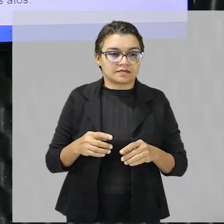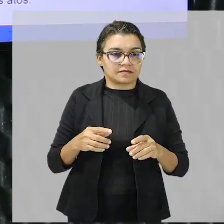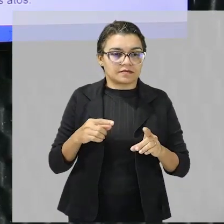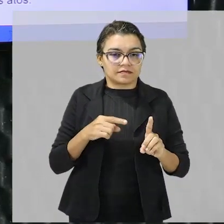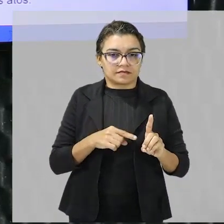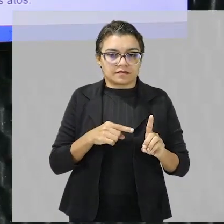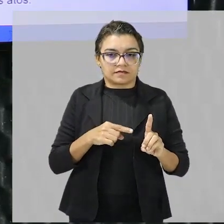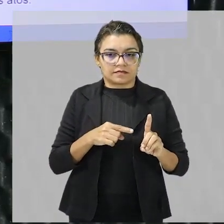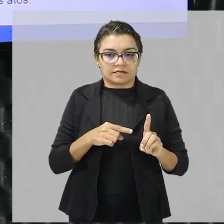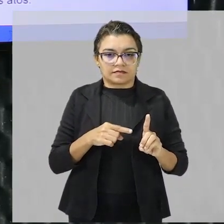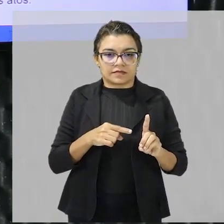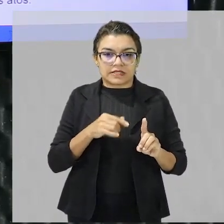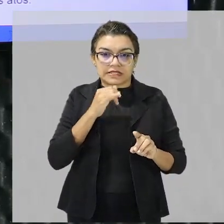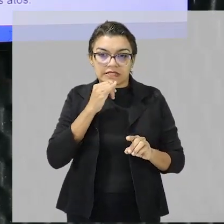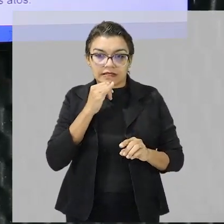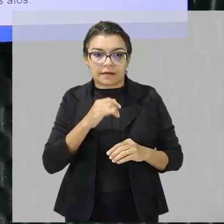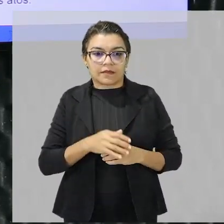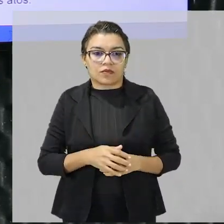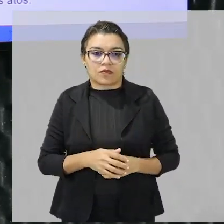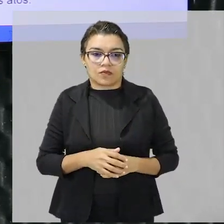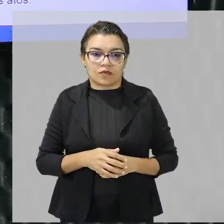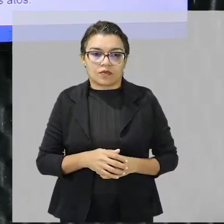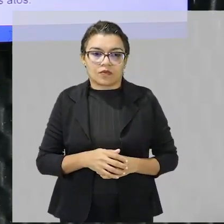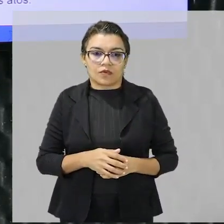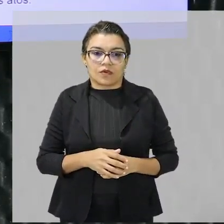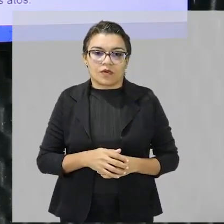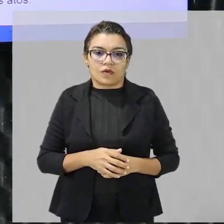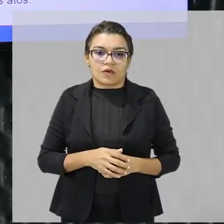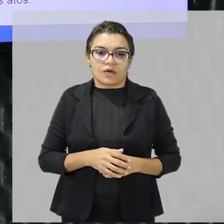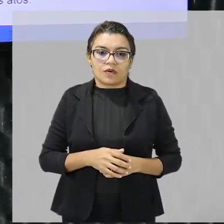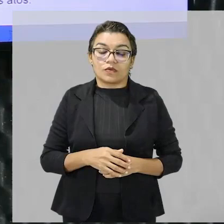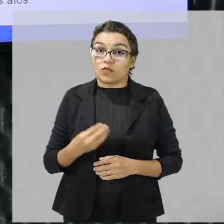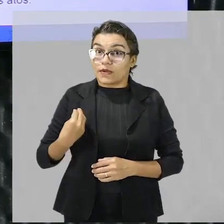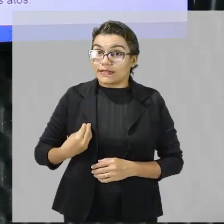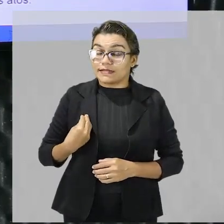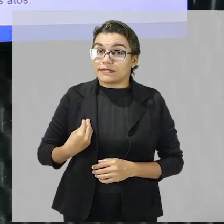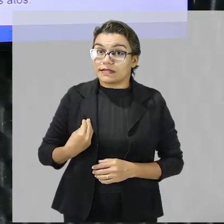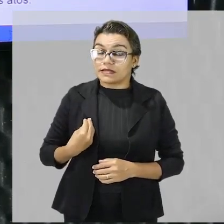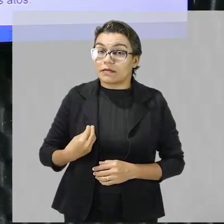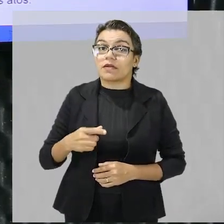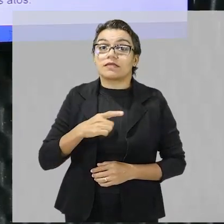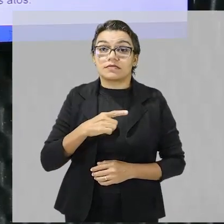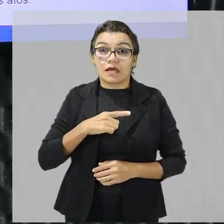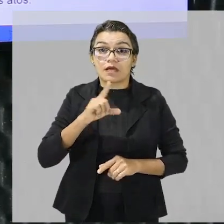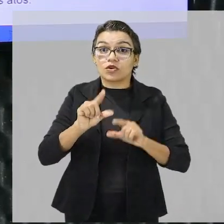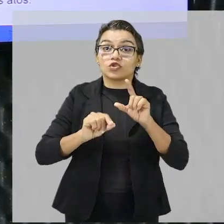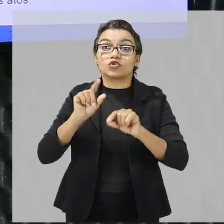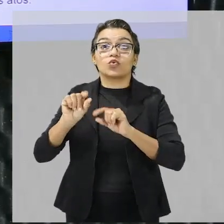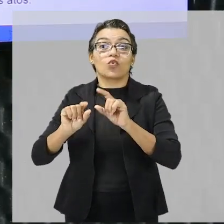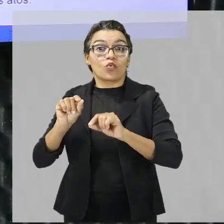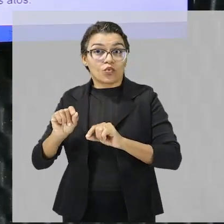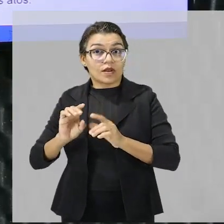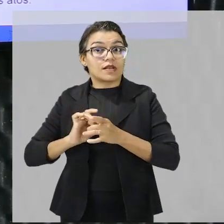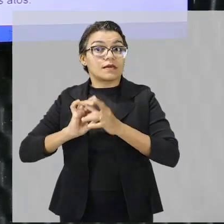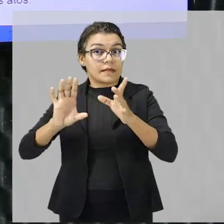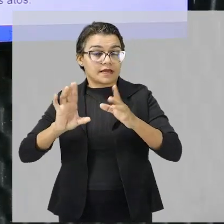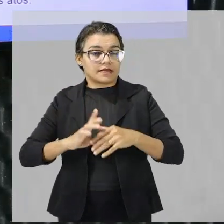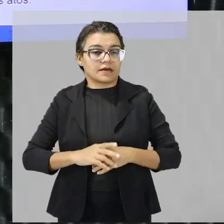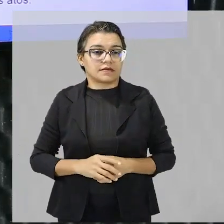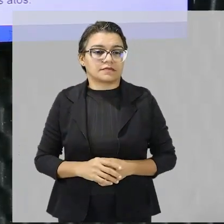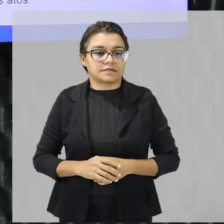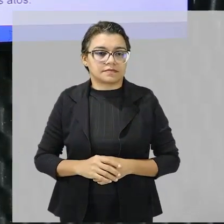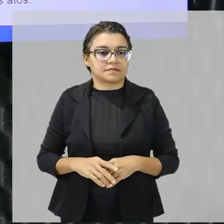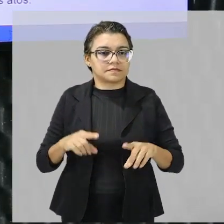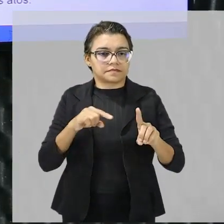escolha, não. No existencialismo, o ser humano é dotado de escolha e liberdade, como eu falei para vocês na questão anterior. Tem uma